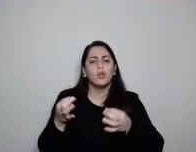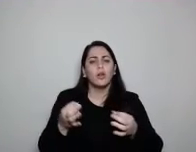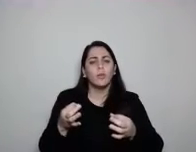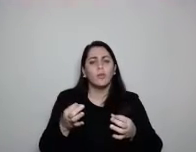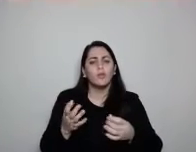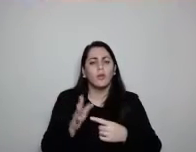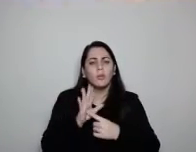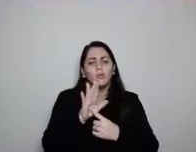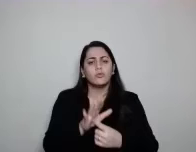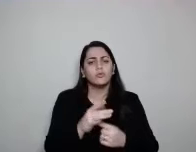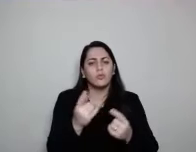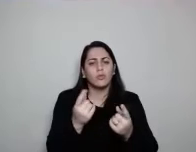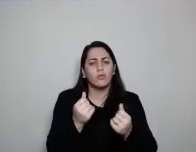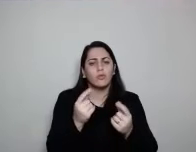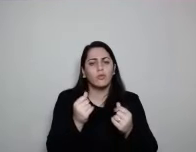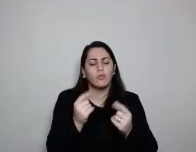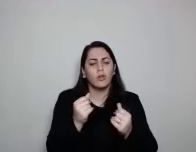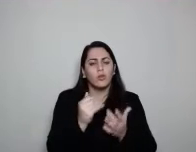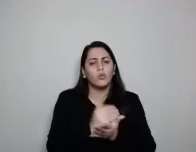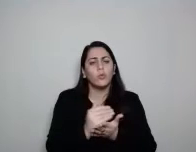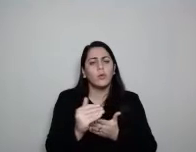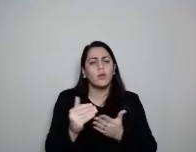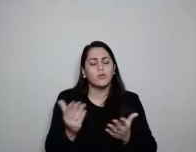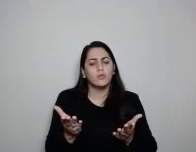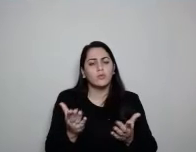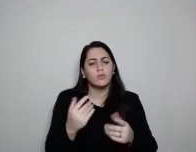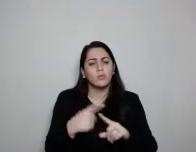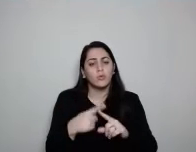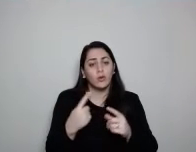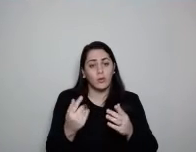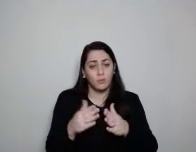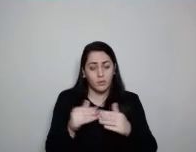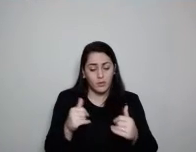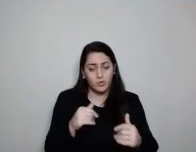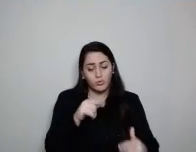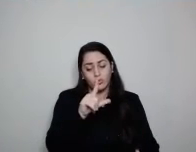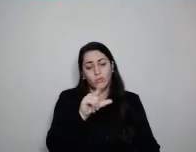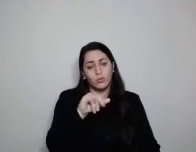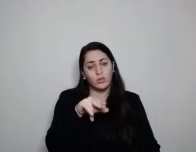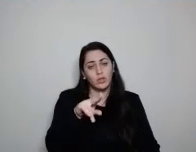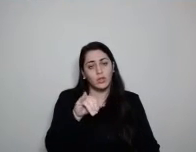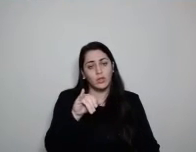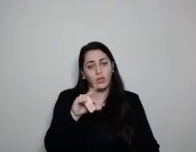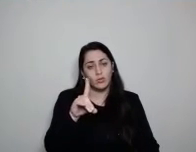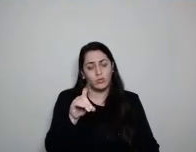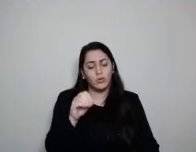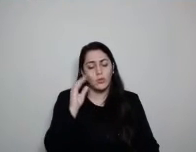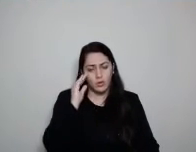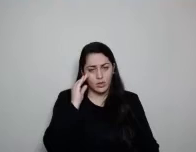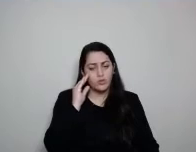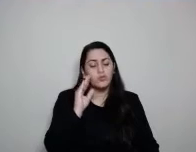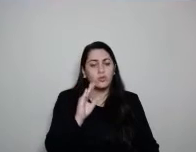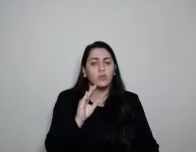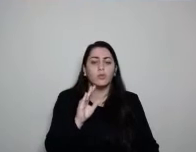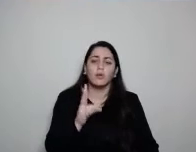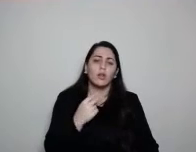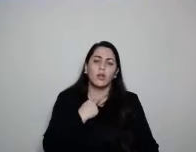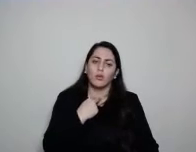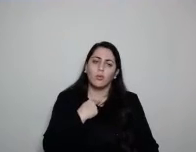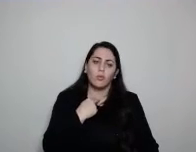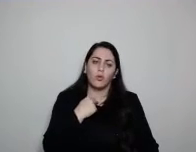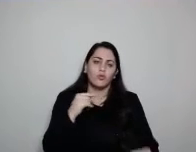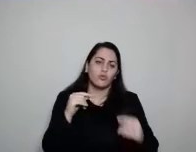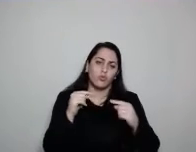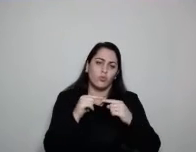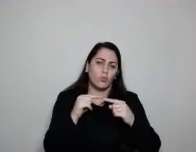que foi pedido na inicial? É porque o pedido foi líquido. É porque o pedido foi líquido. Certo, eu entendo. Entendeu? Mas então não pode ser baseado na perícia.